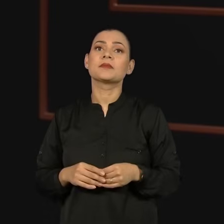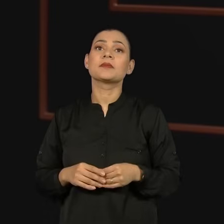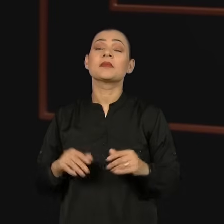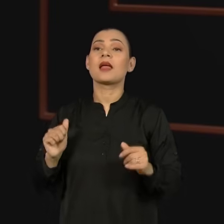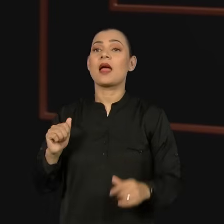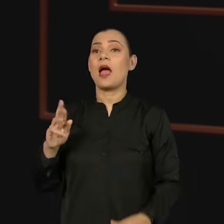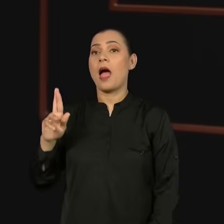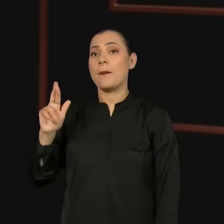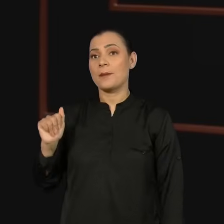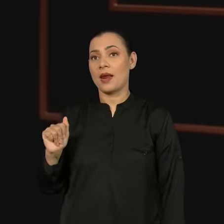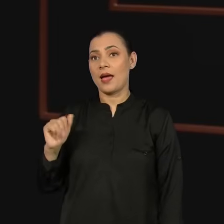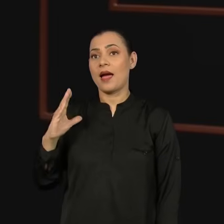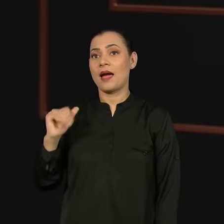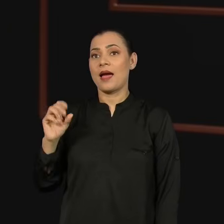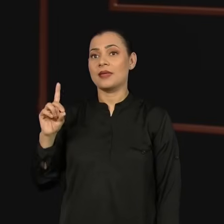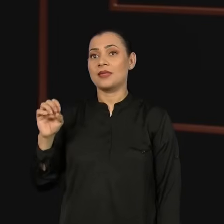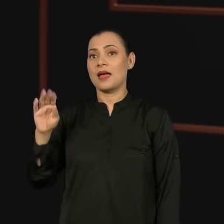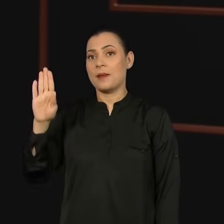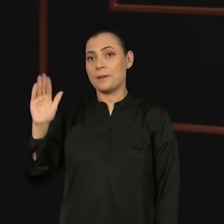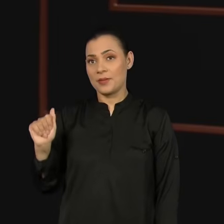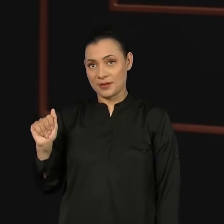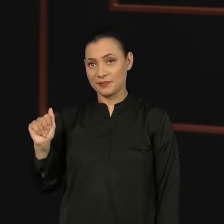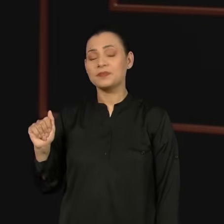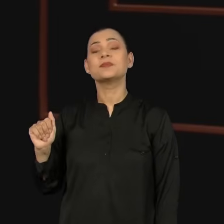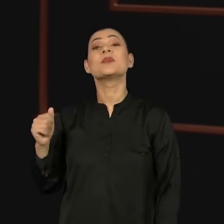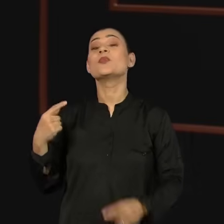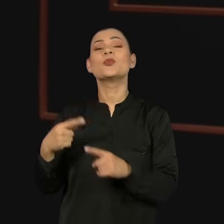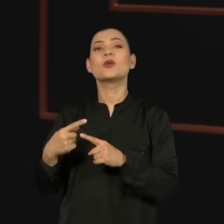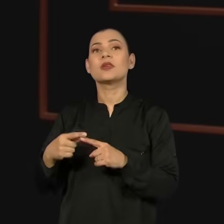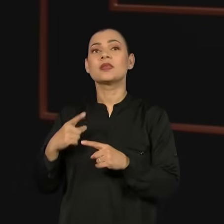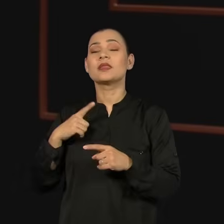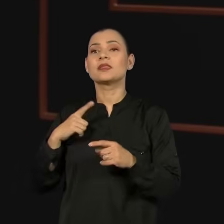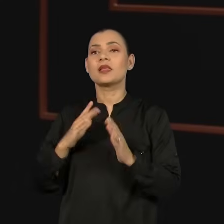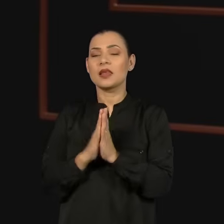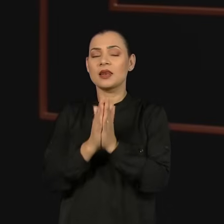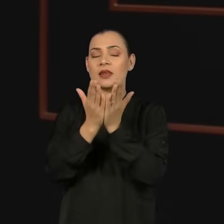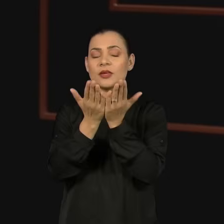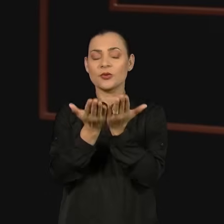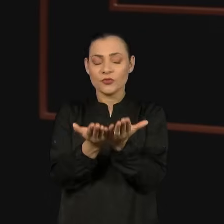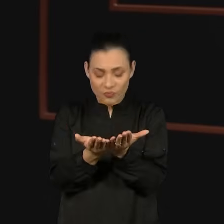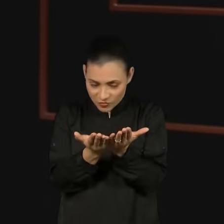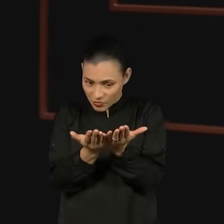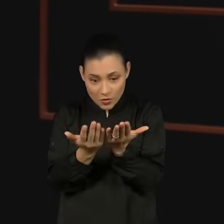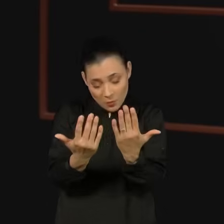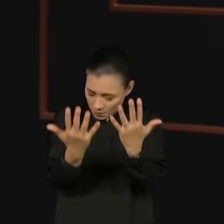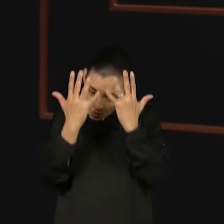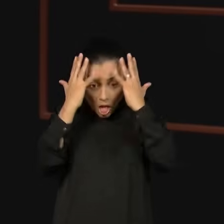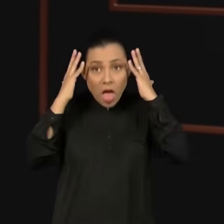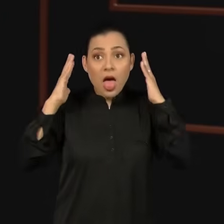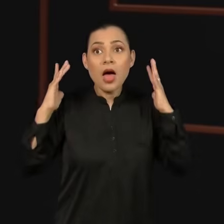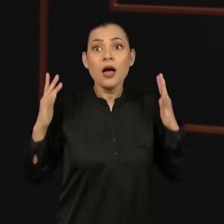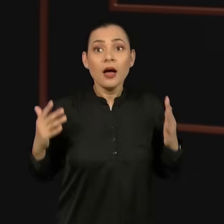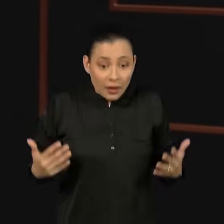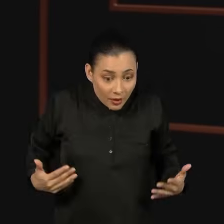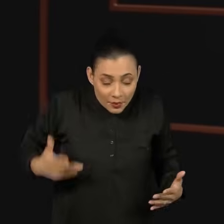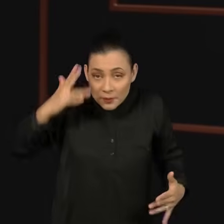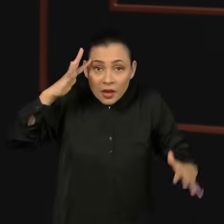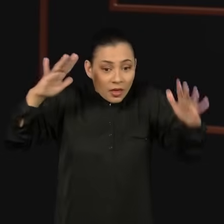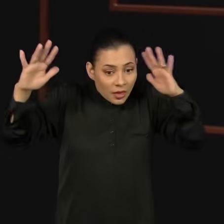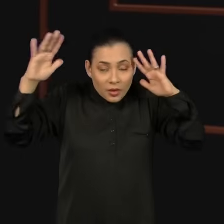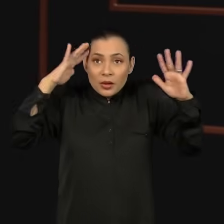Abracadabra, que é exatamente isso. Eles caem dentro de um livro e aí isso faz as histórias começar a dar tudo